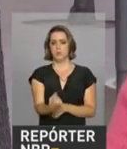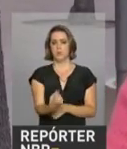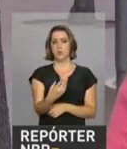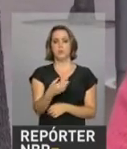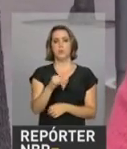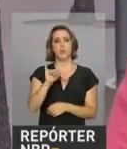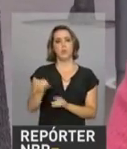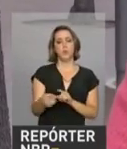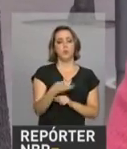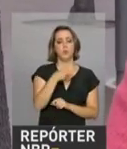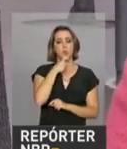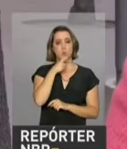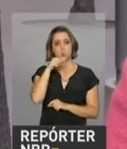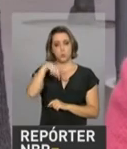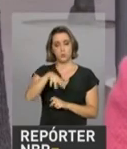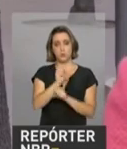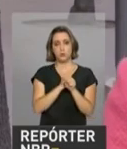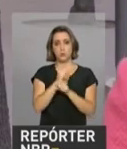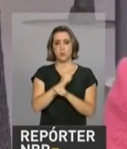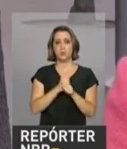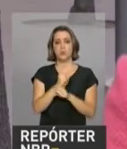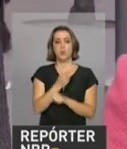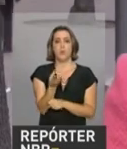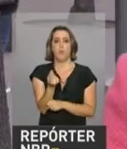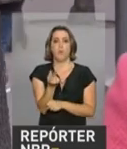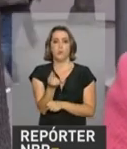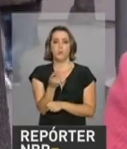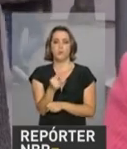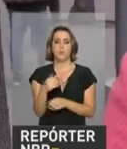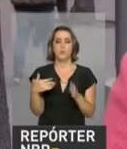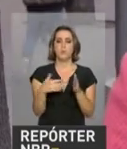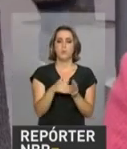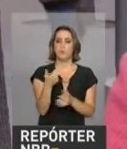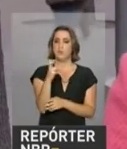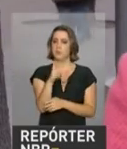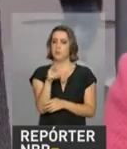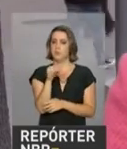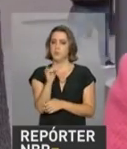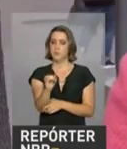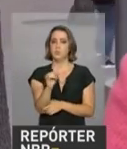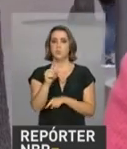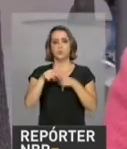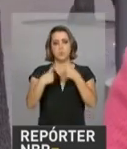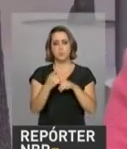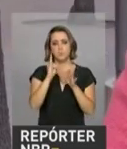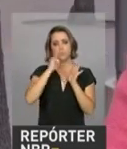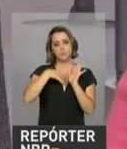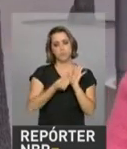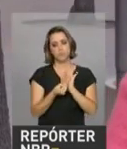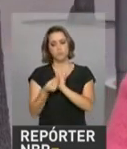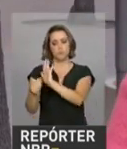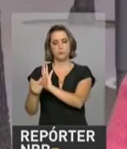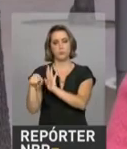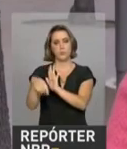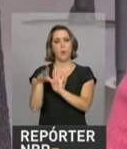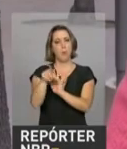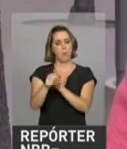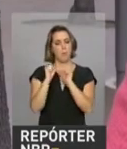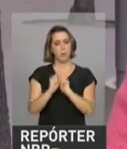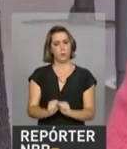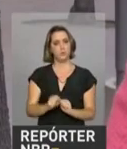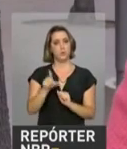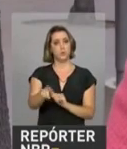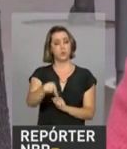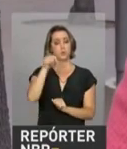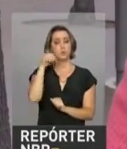deste ano e o prazo para receber o valor é até 15 dias úteis depois da entrega dos documentos. Os brasileiros podem escolher se querem